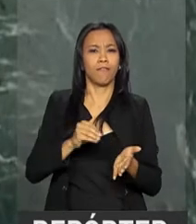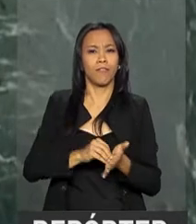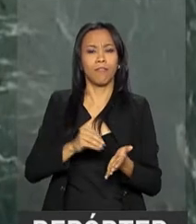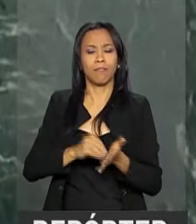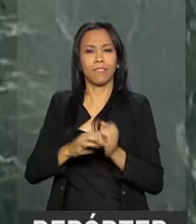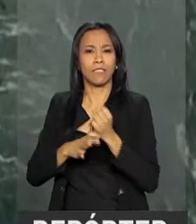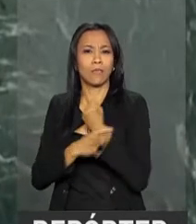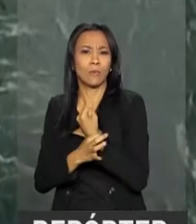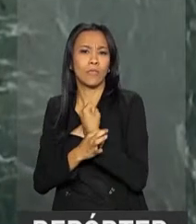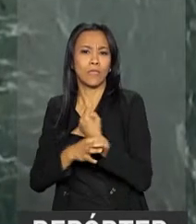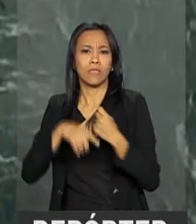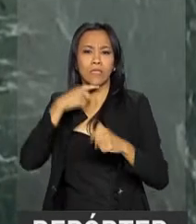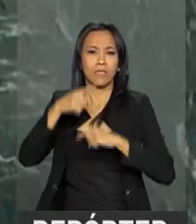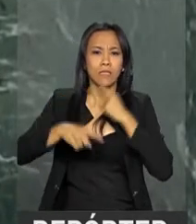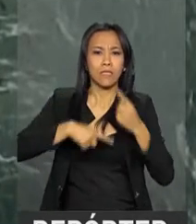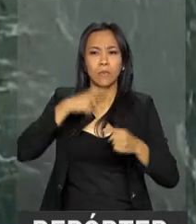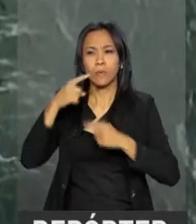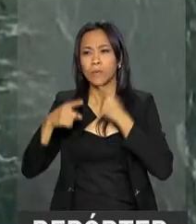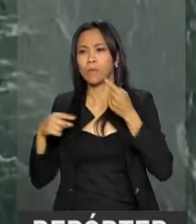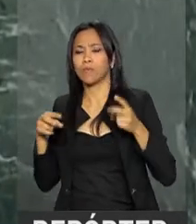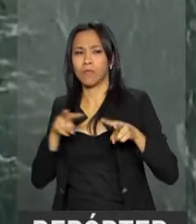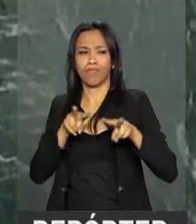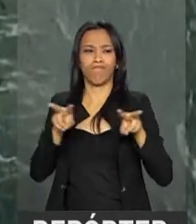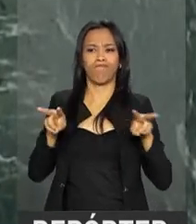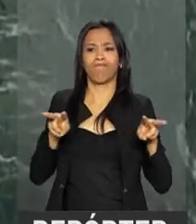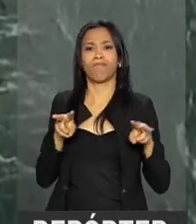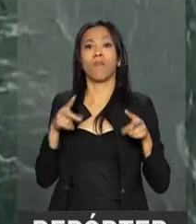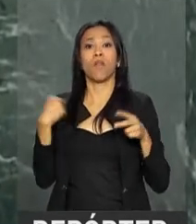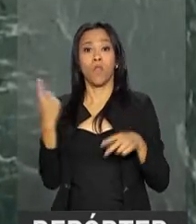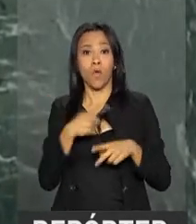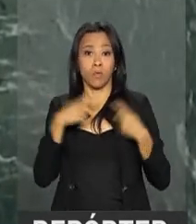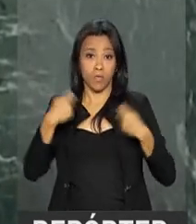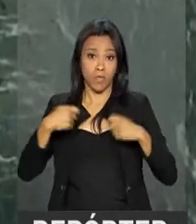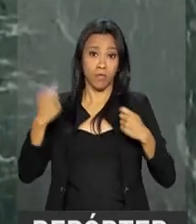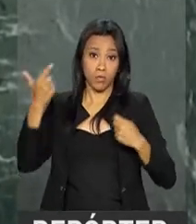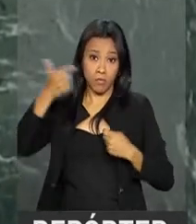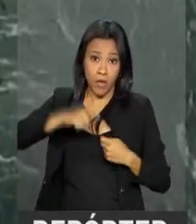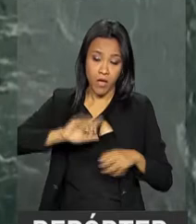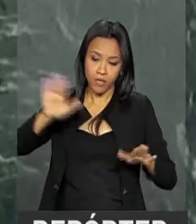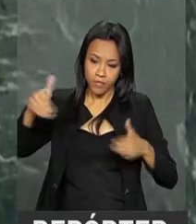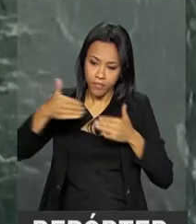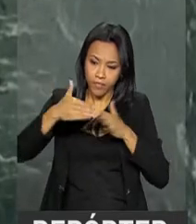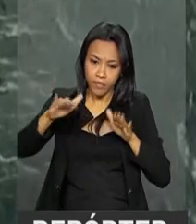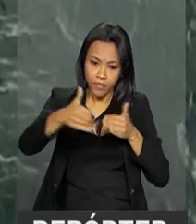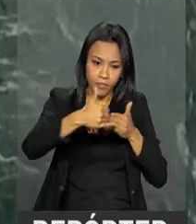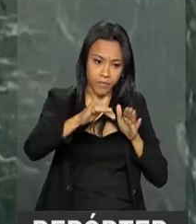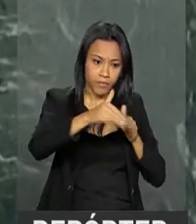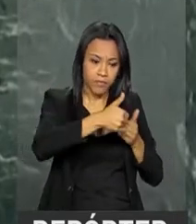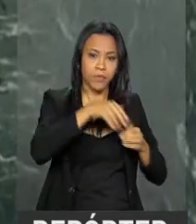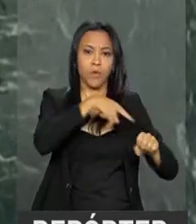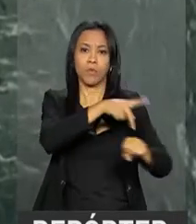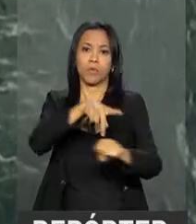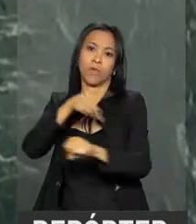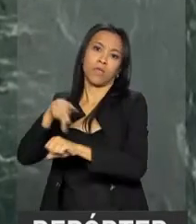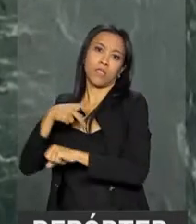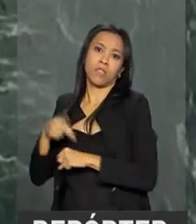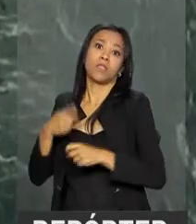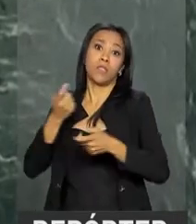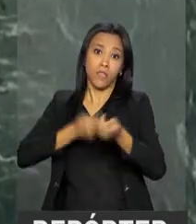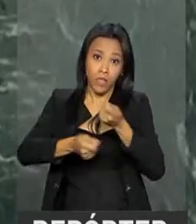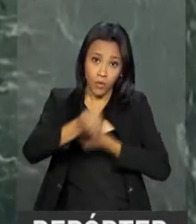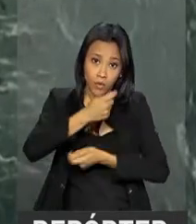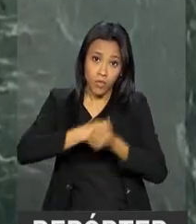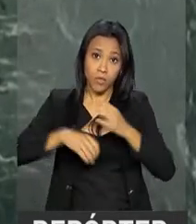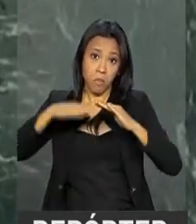instabilidade, necessitamos de mais diplomacia e negociação, nunca menos.